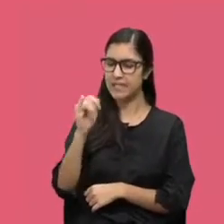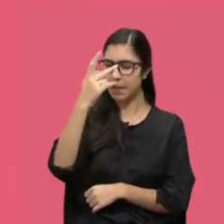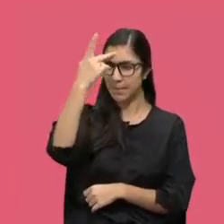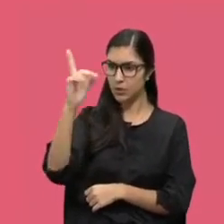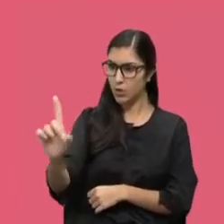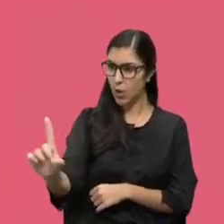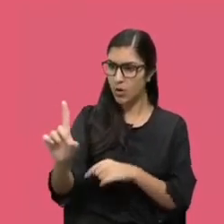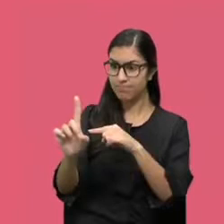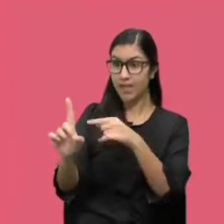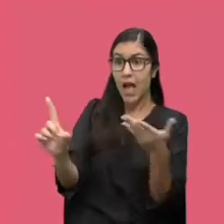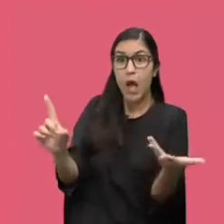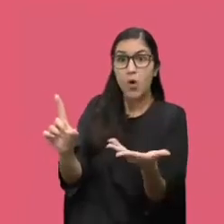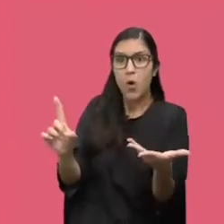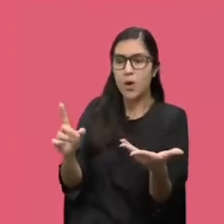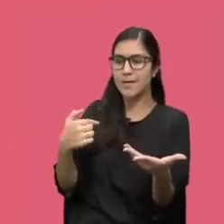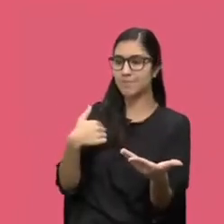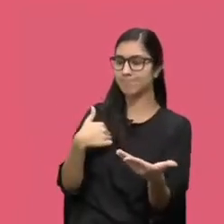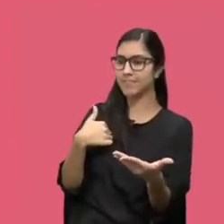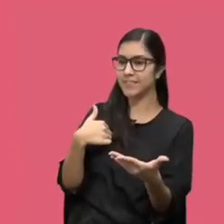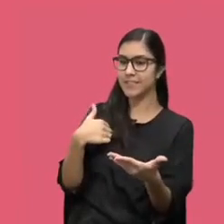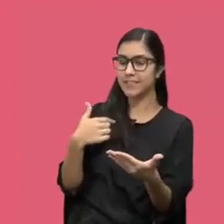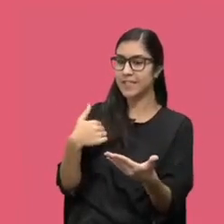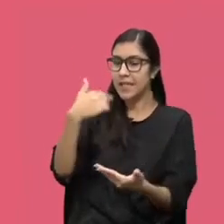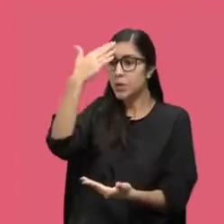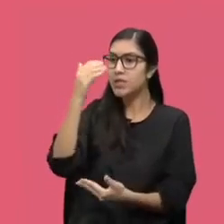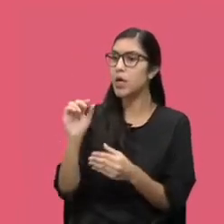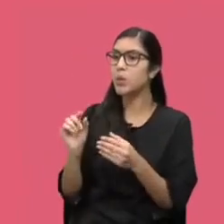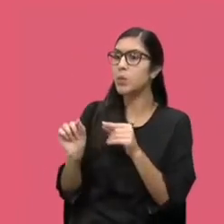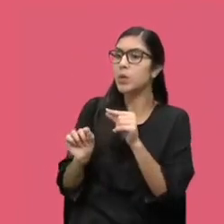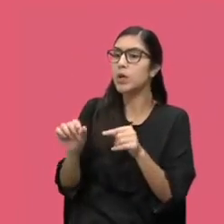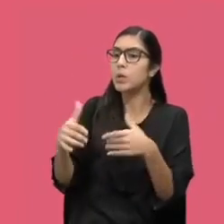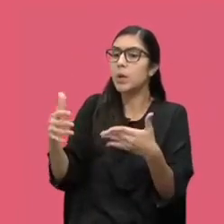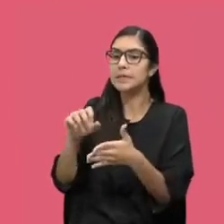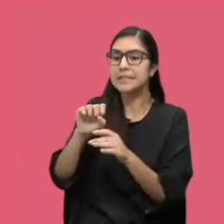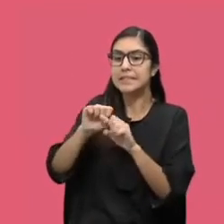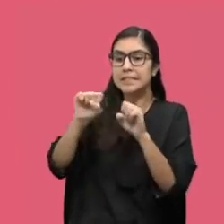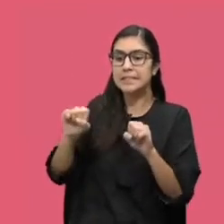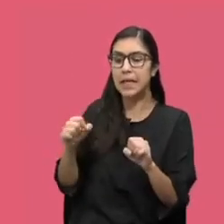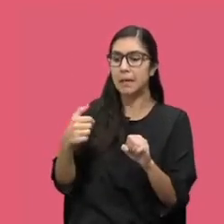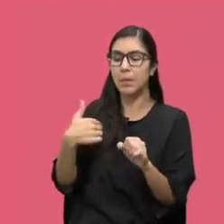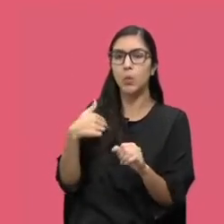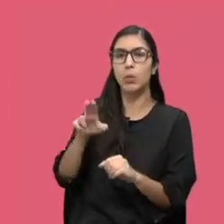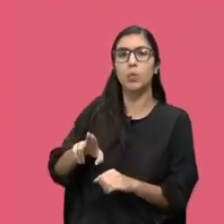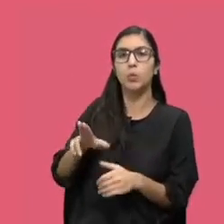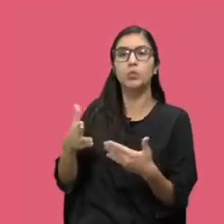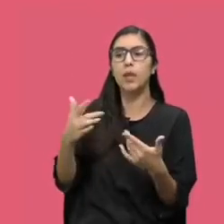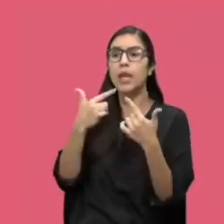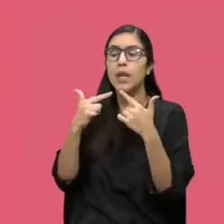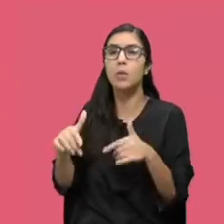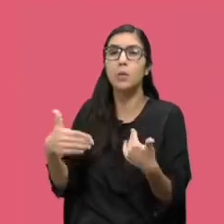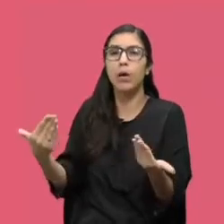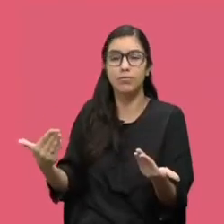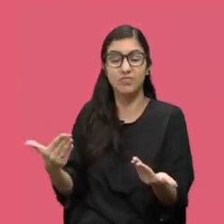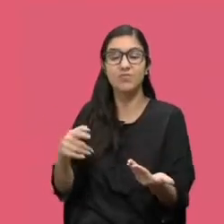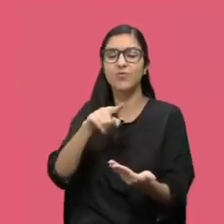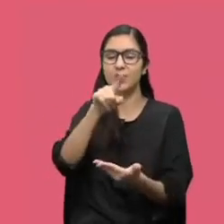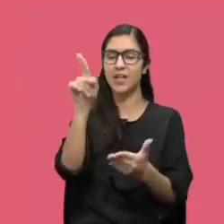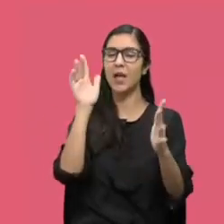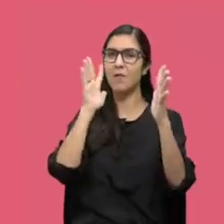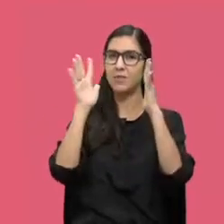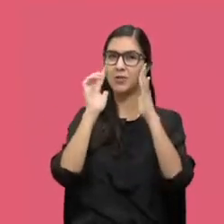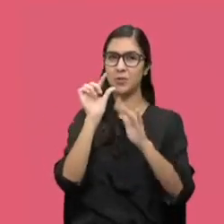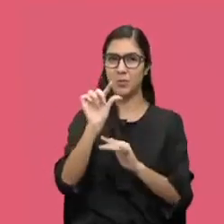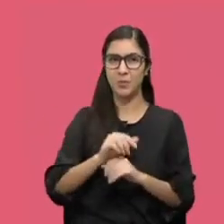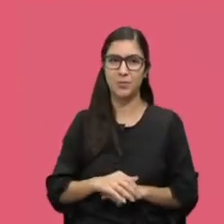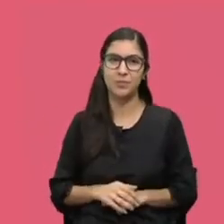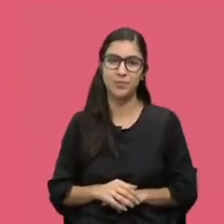pessoa adquirida agora, o que eu sei? Qual é o sistema que eu utilizaria? Eu gostaria que vocês refletissem um pouquinho sobre